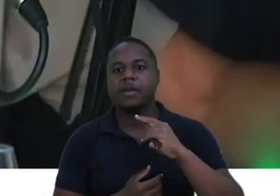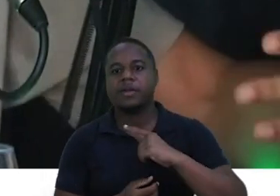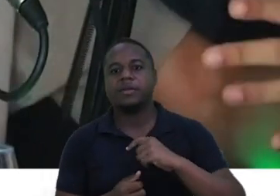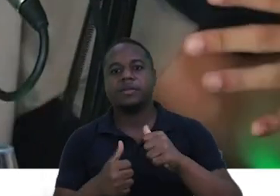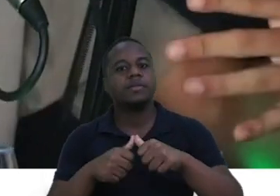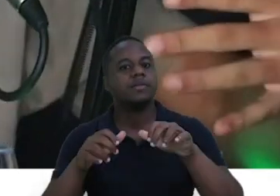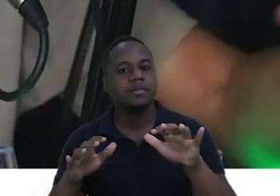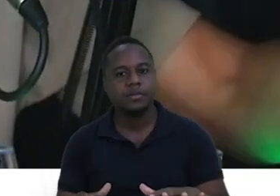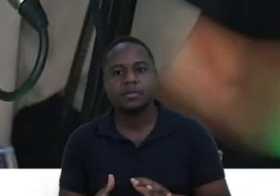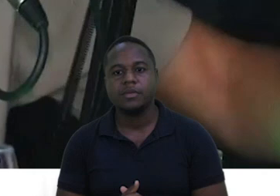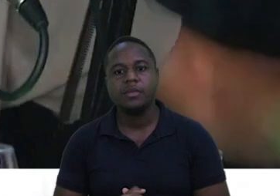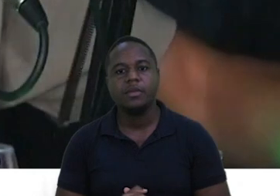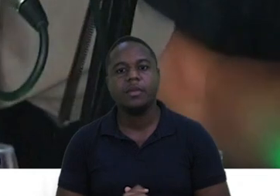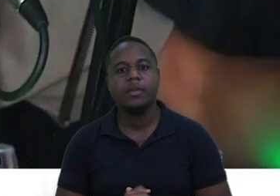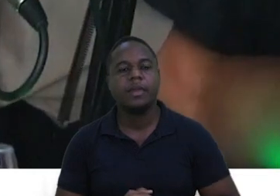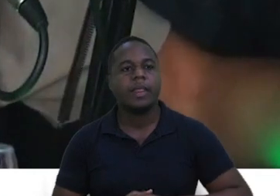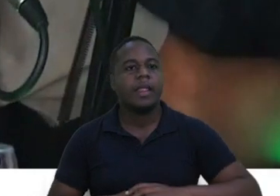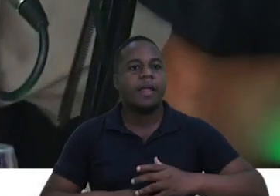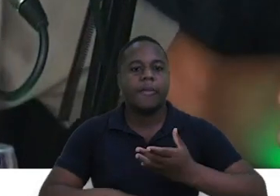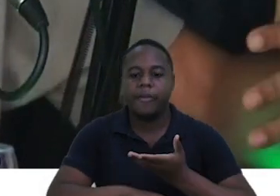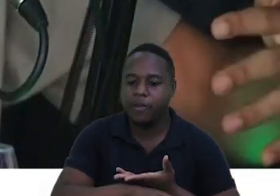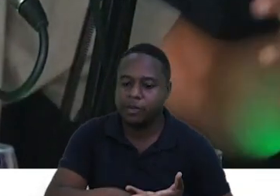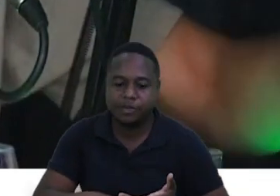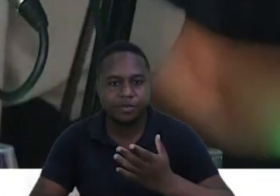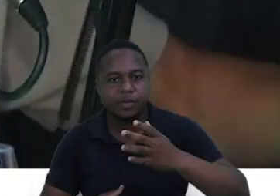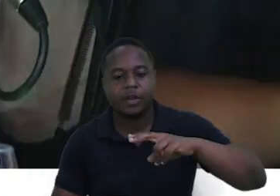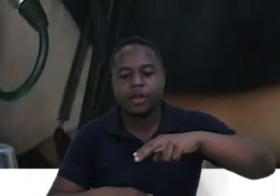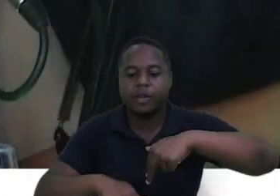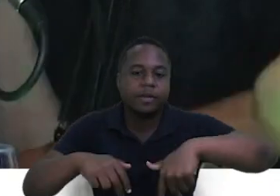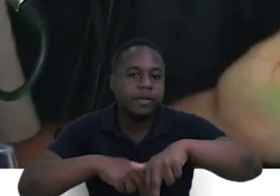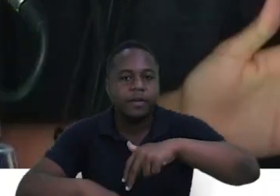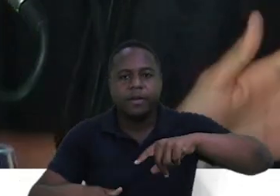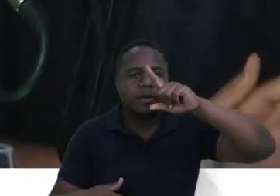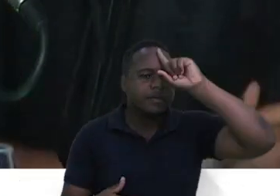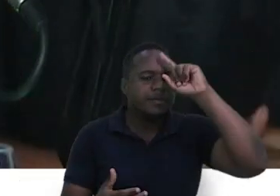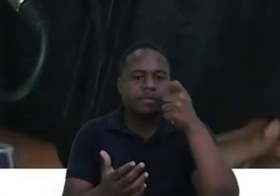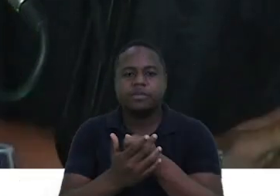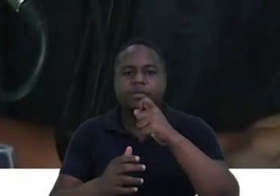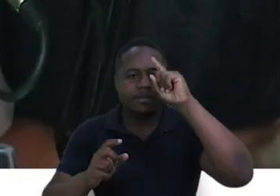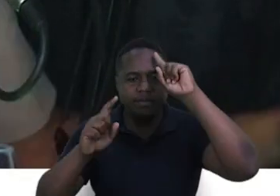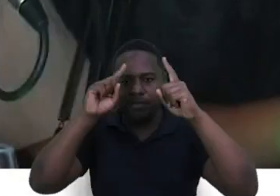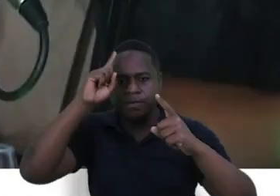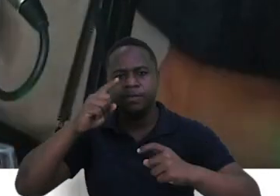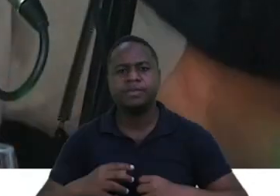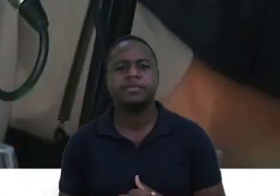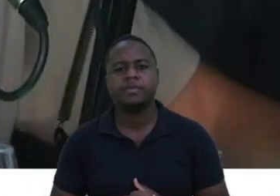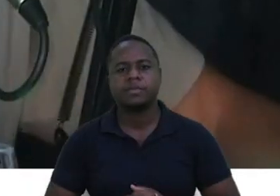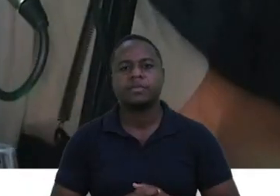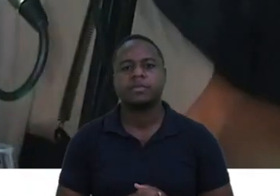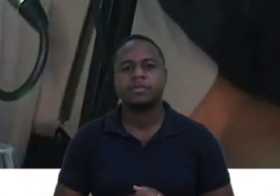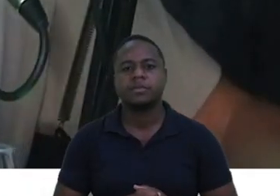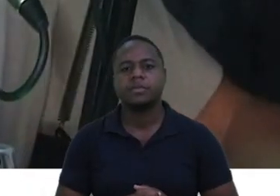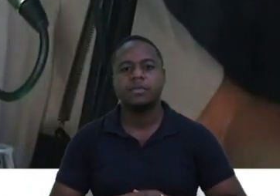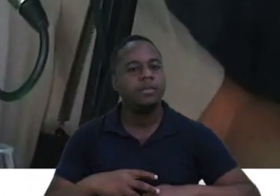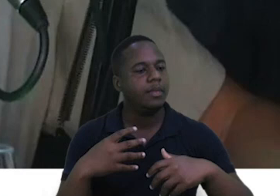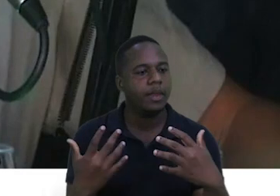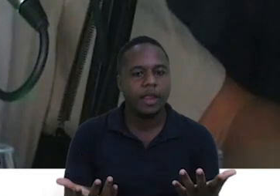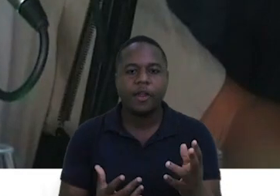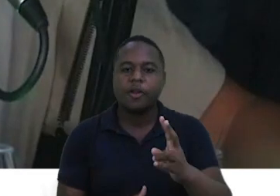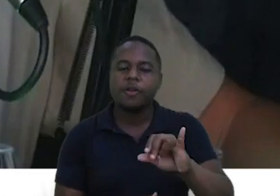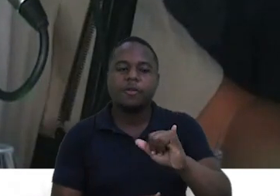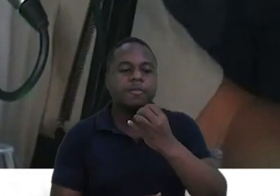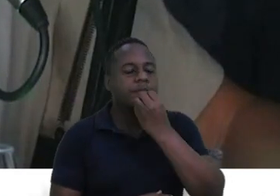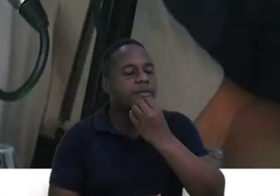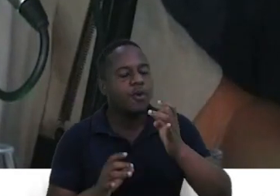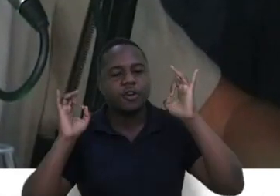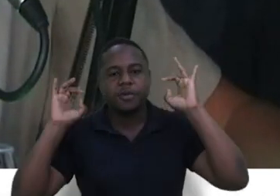sendo improviso e achando todo mundo achando que é uma coreografia? Então, está sendo bem especial